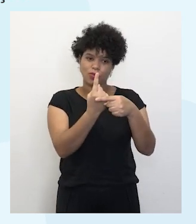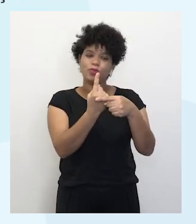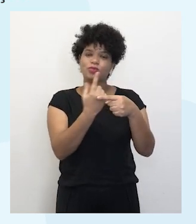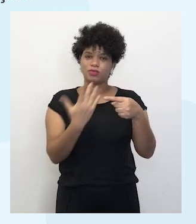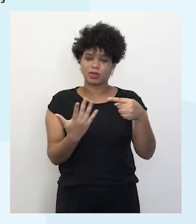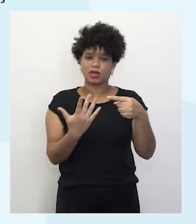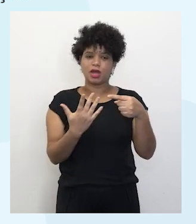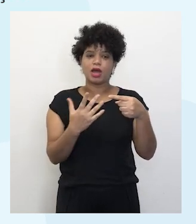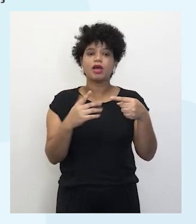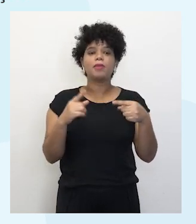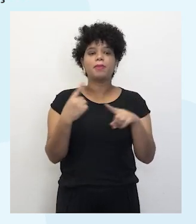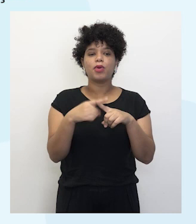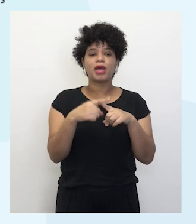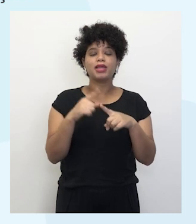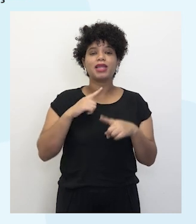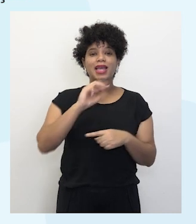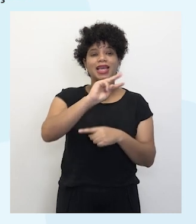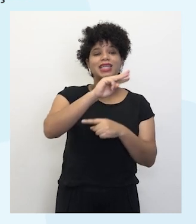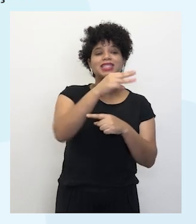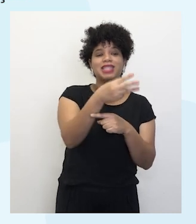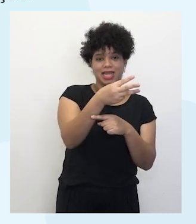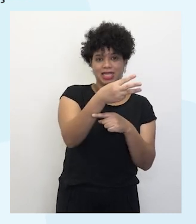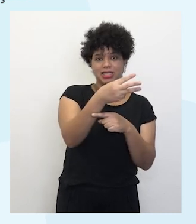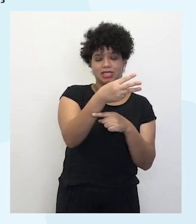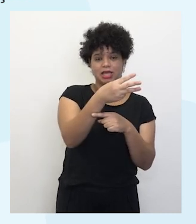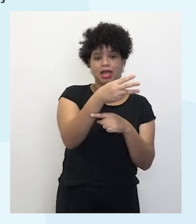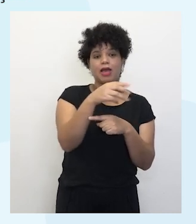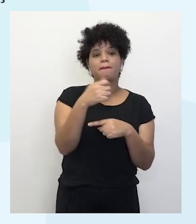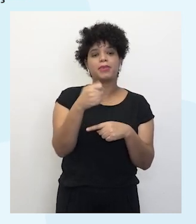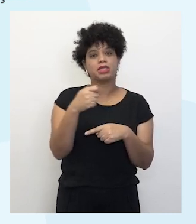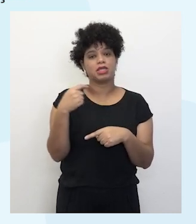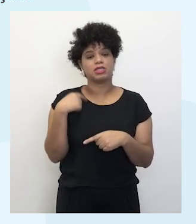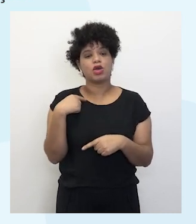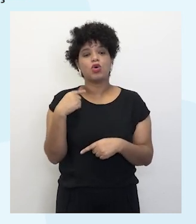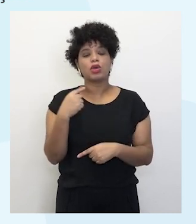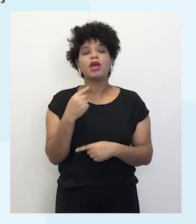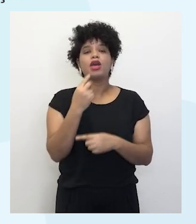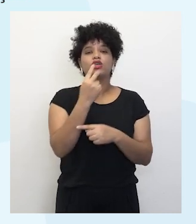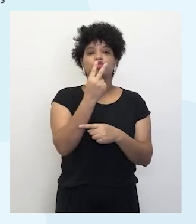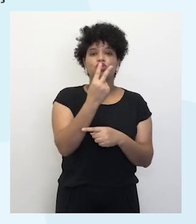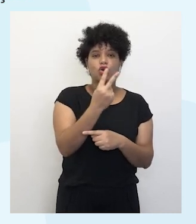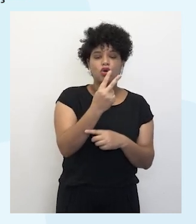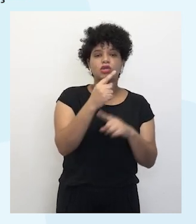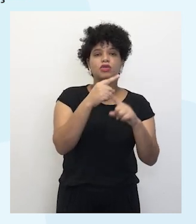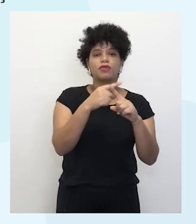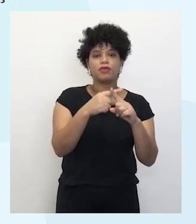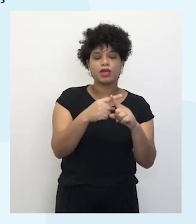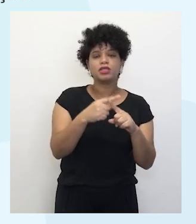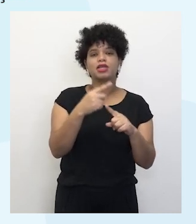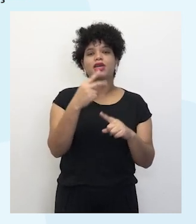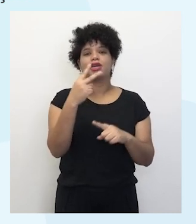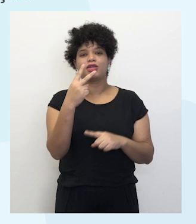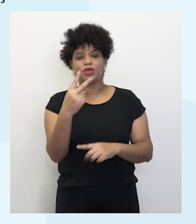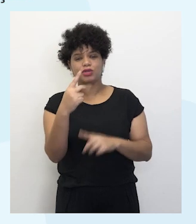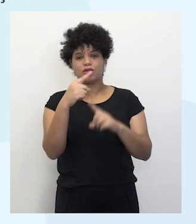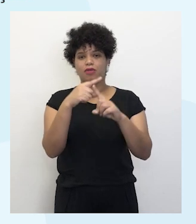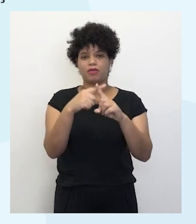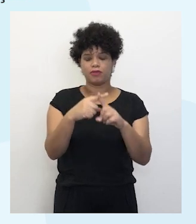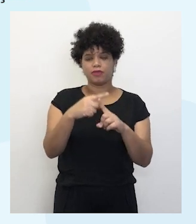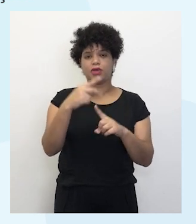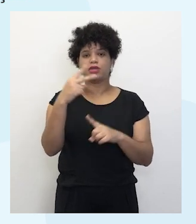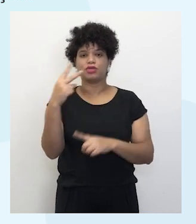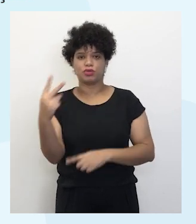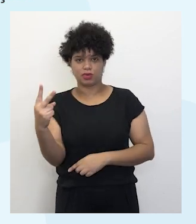E aqui, como a raiz cúbica, tá 3. Então, a gente vai fazer essa pergunta. Quantas vezes 3 vezes ele